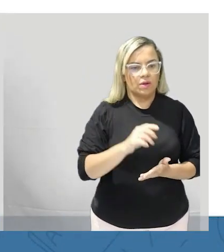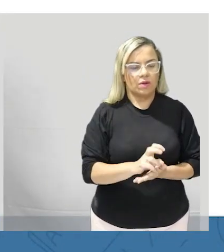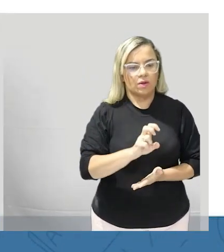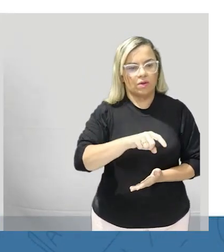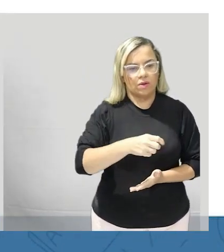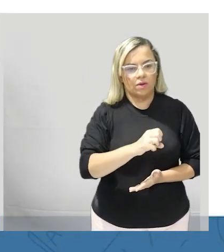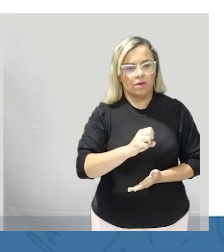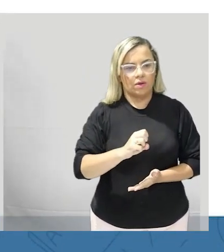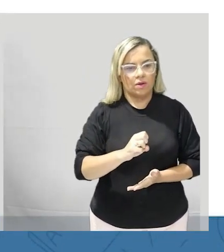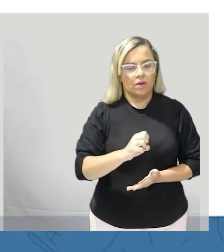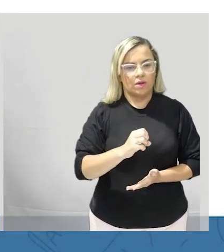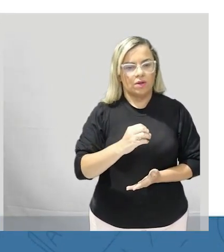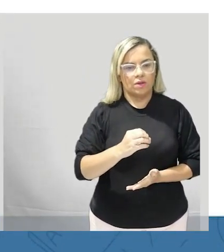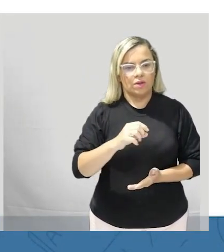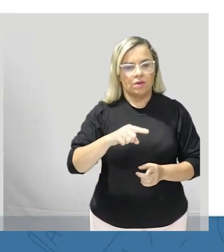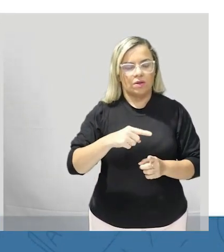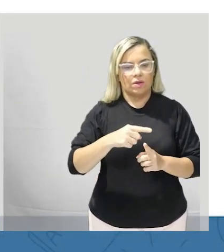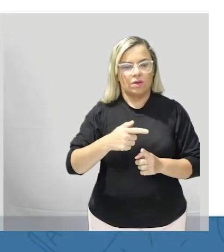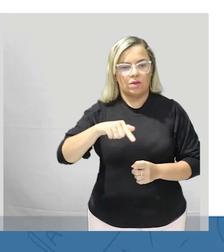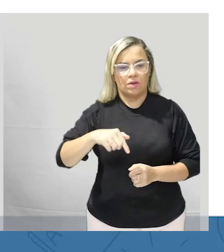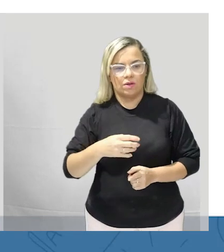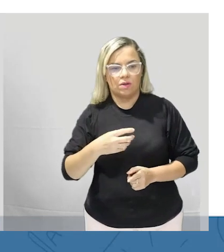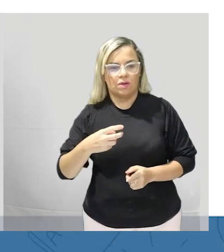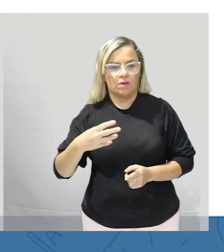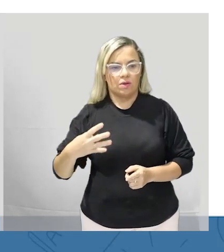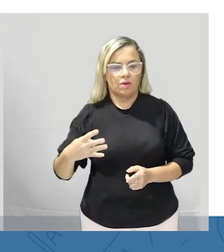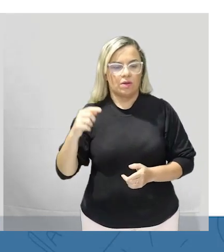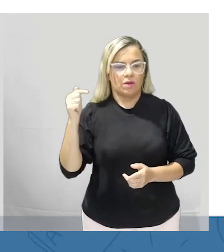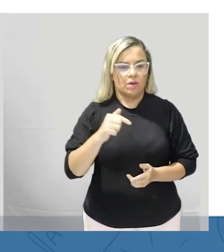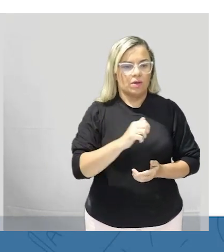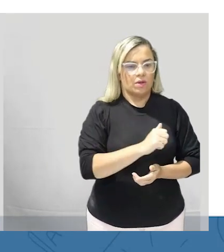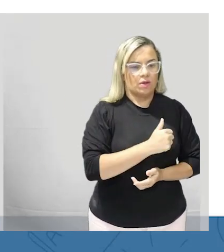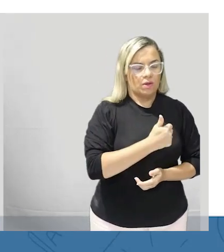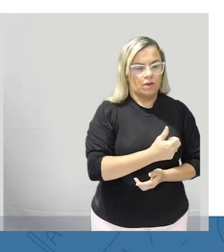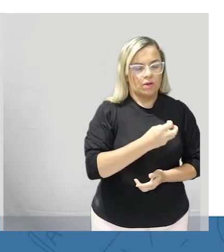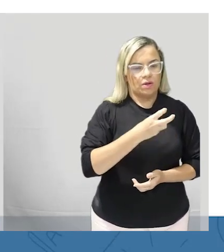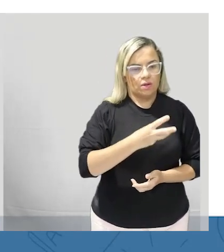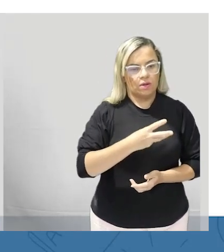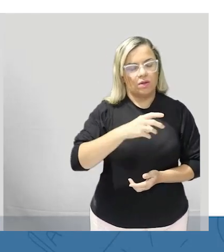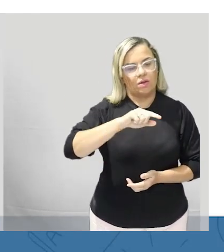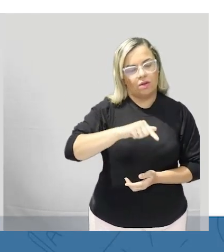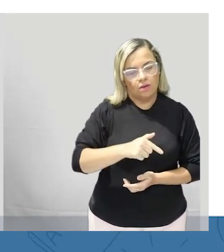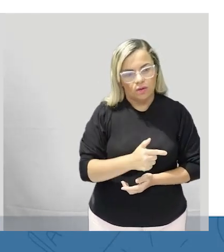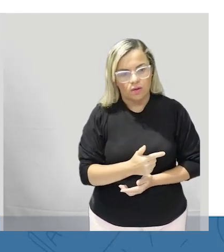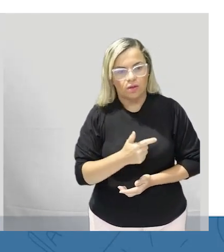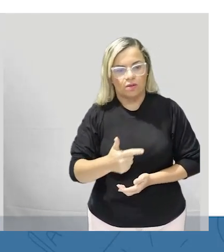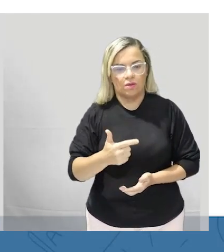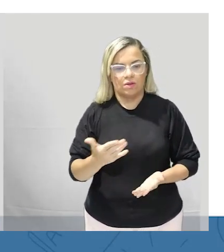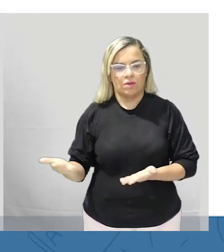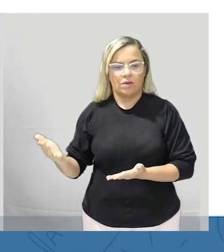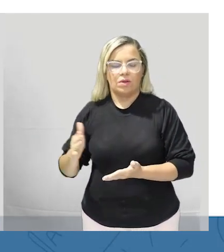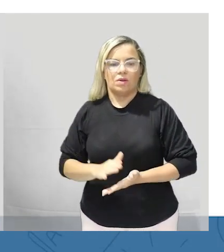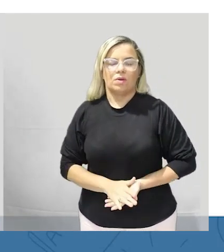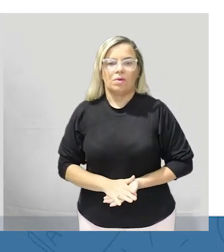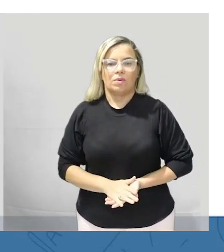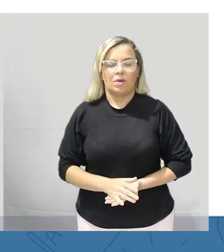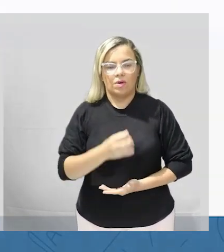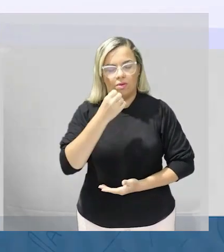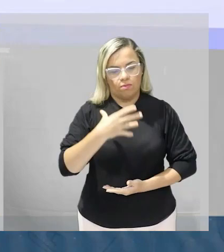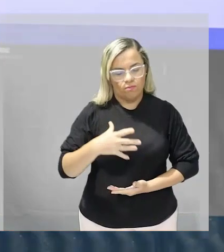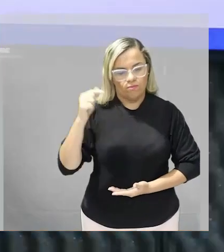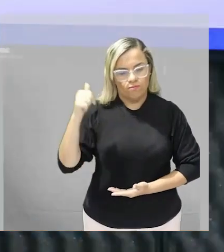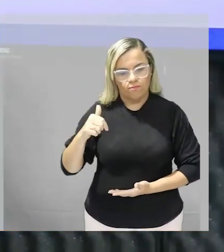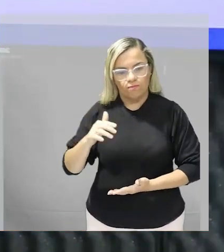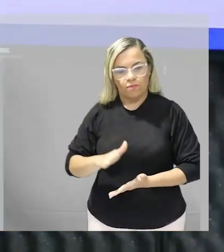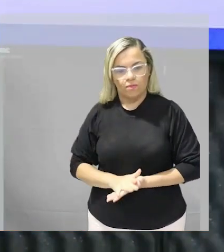7,4 que é o 13,2 repetindo que esses cinco aqui não existe nem esse nem Esse tá bom E isso